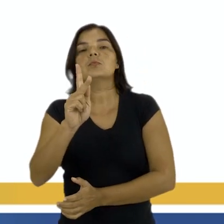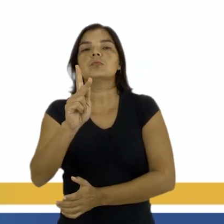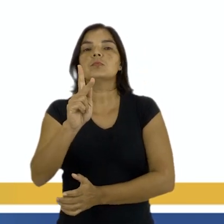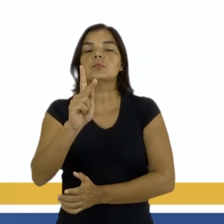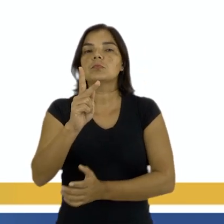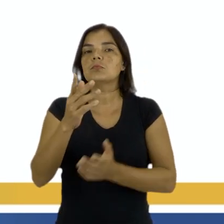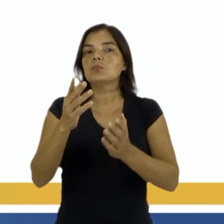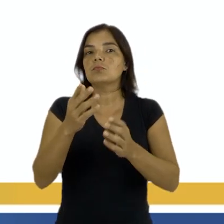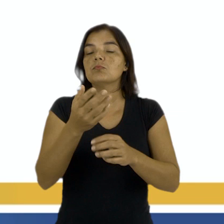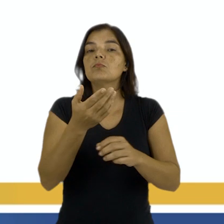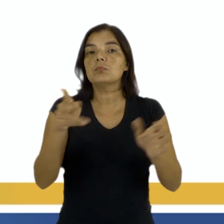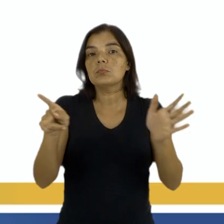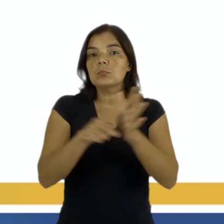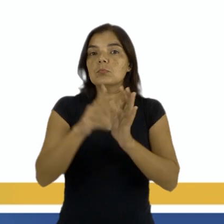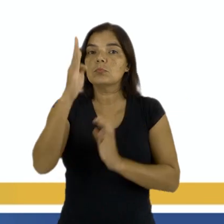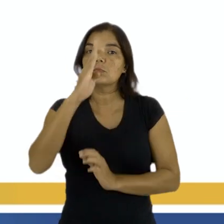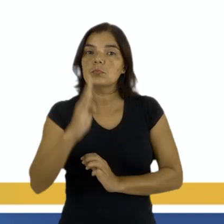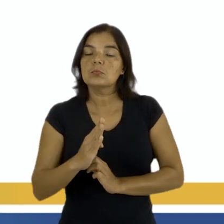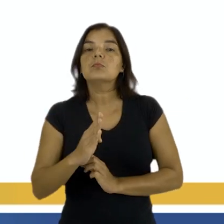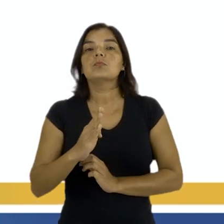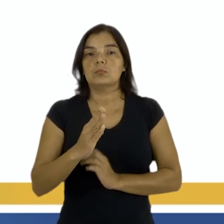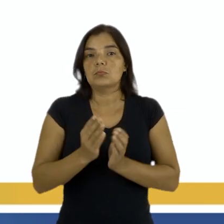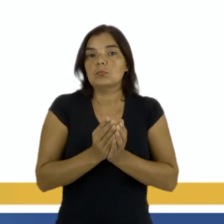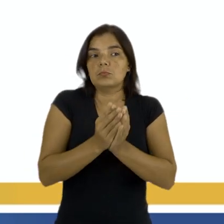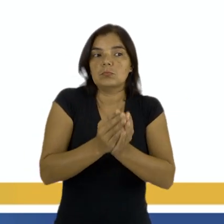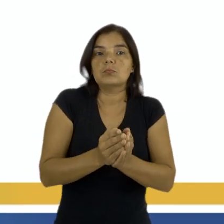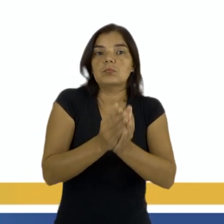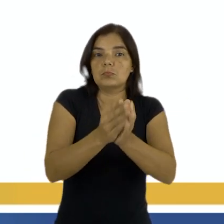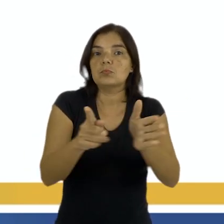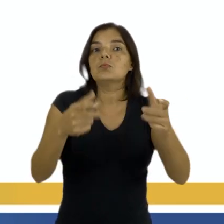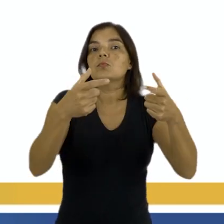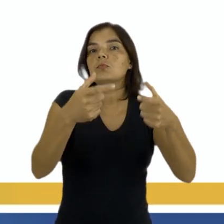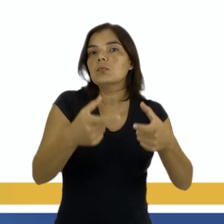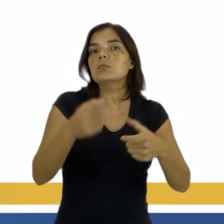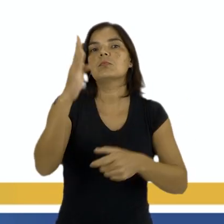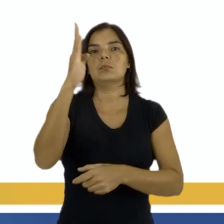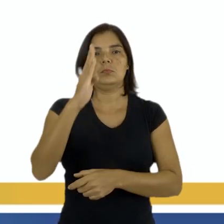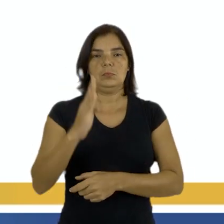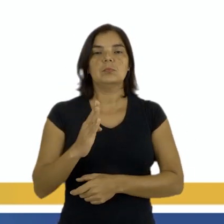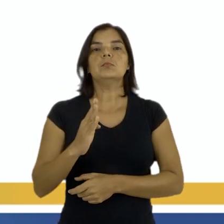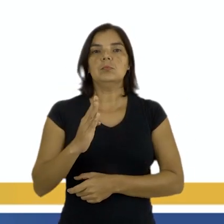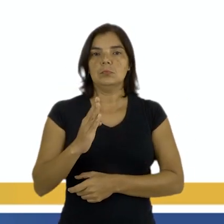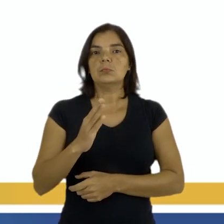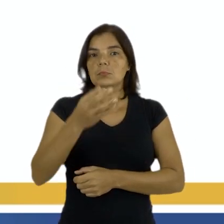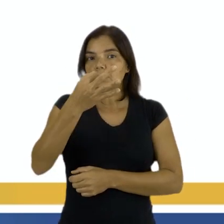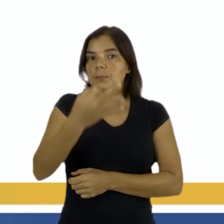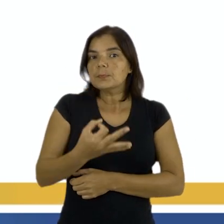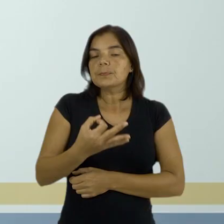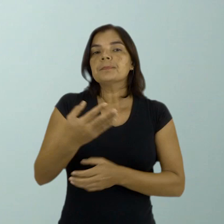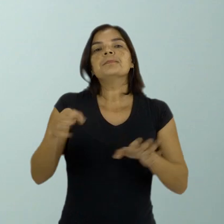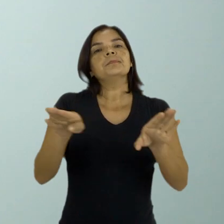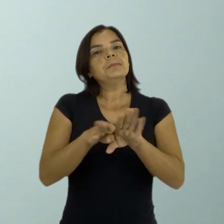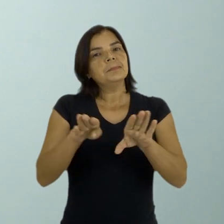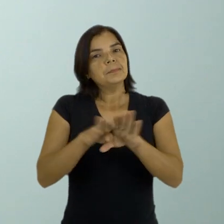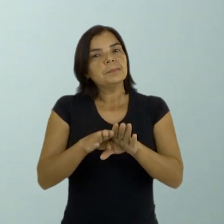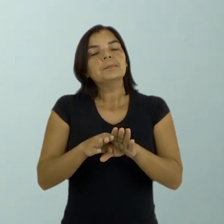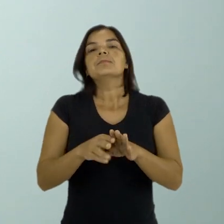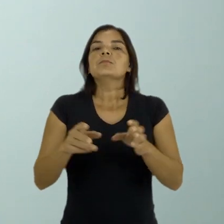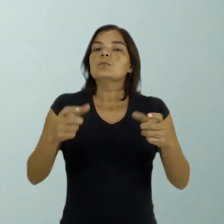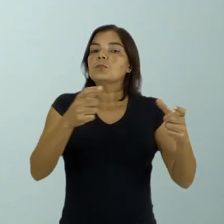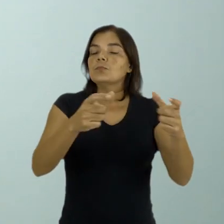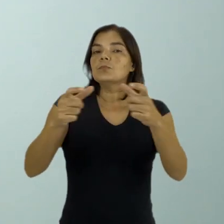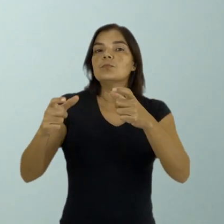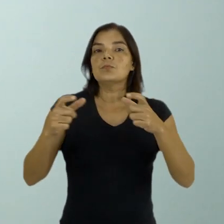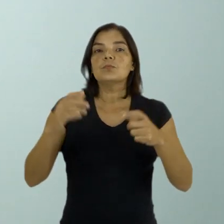de alguma ilha brasileira, ele está navegando em águas brasileiras. Ali pertence também à jurisdição brasileira, certo? Assim como o nosso espaço aéreo